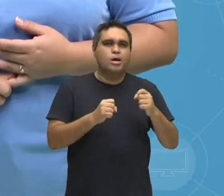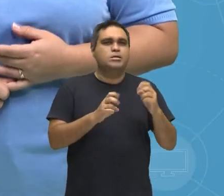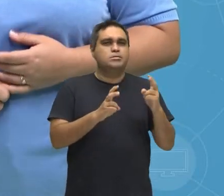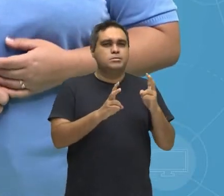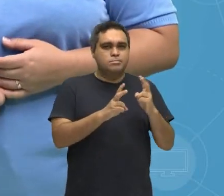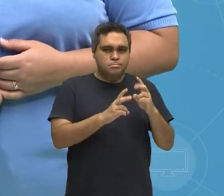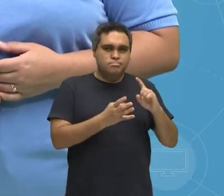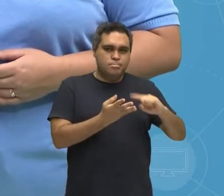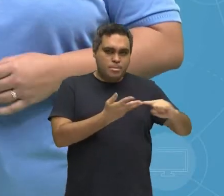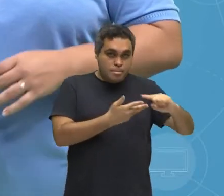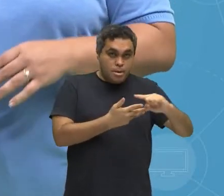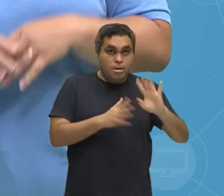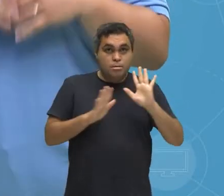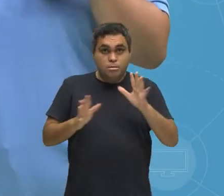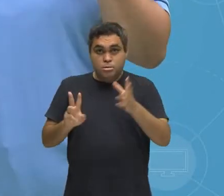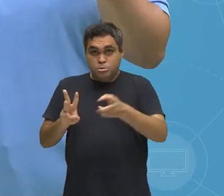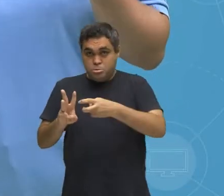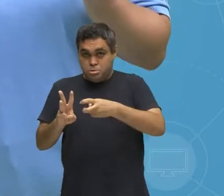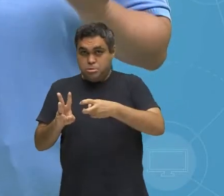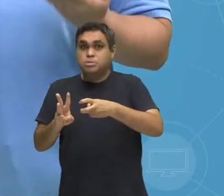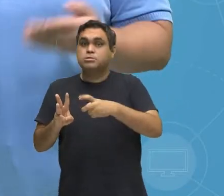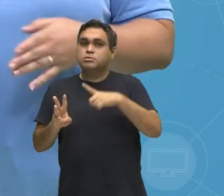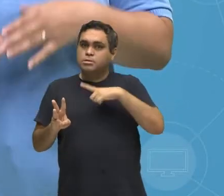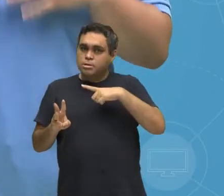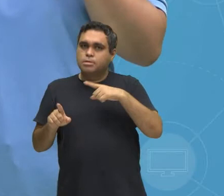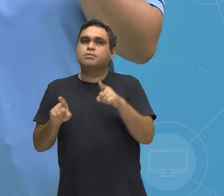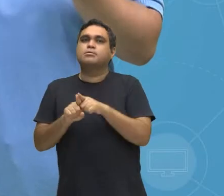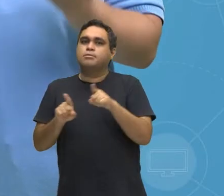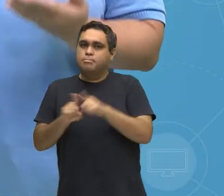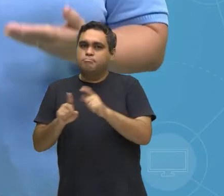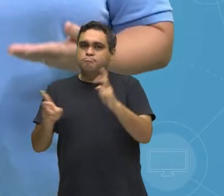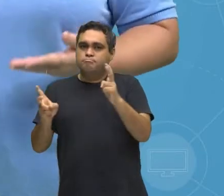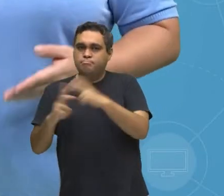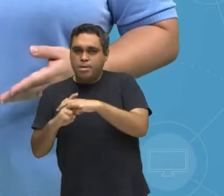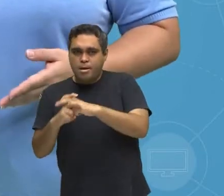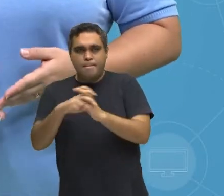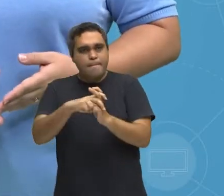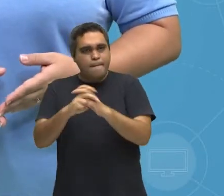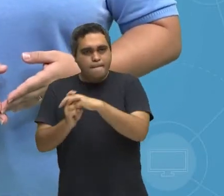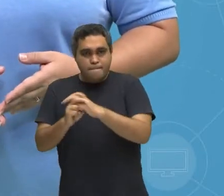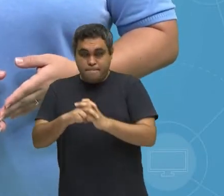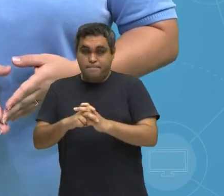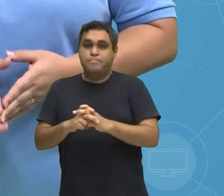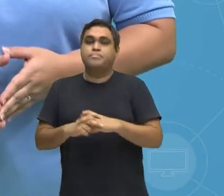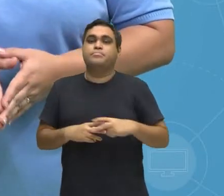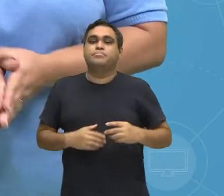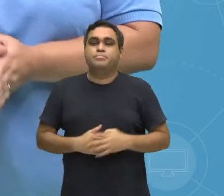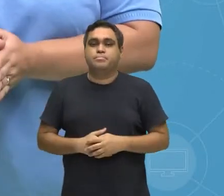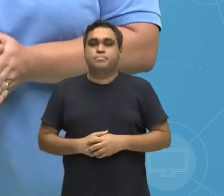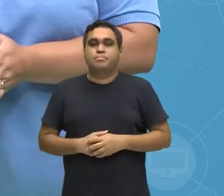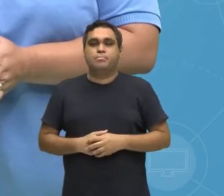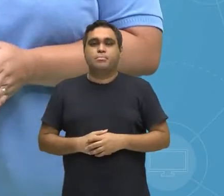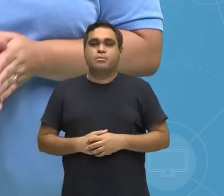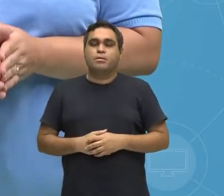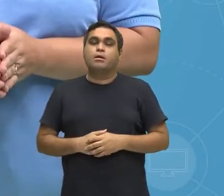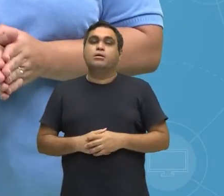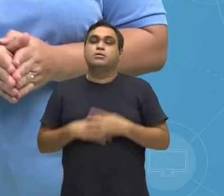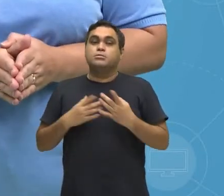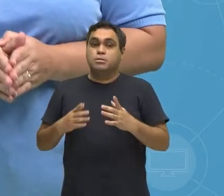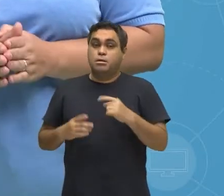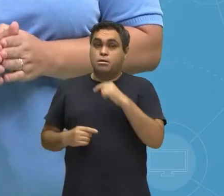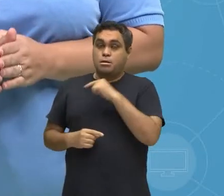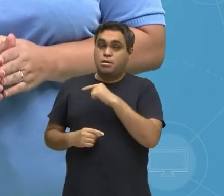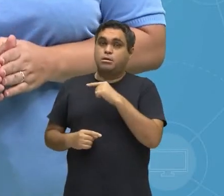Ijjaçu e várias outras, mais umas outras 2 lutas corporais. Então as lutas corporais elas